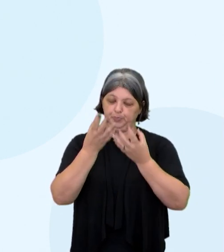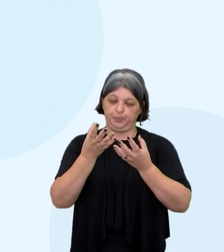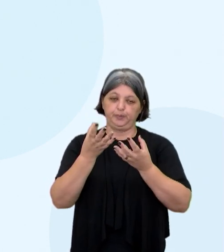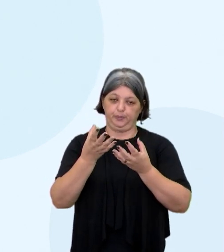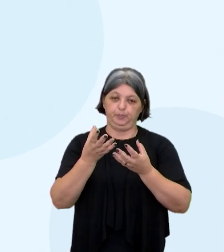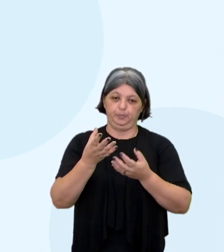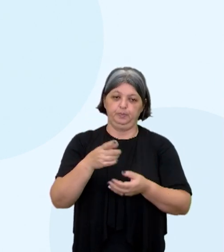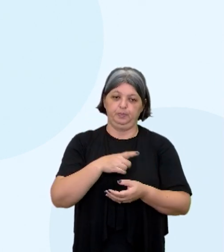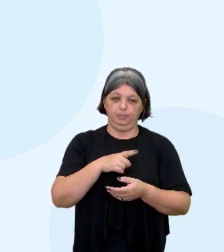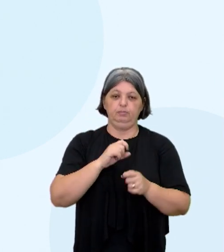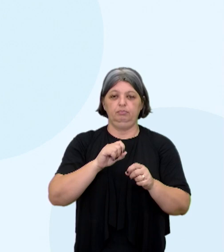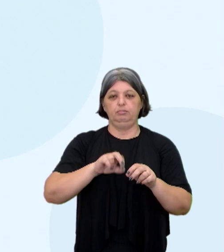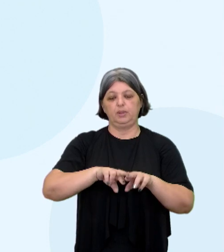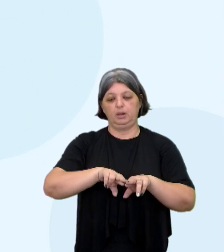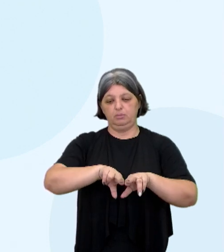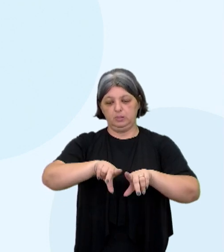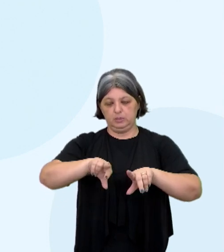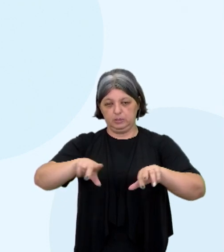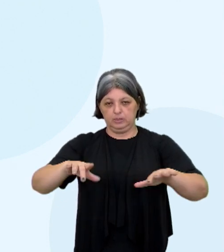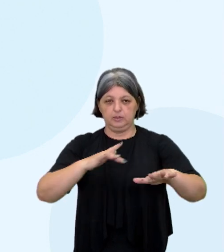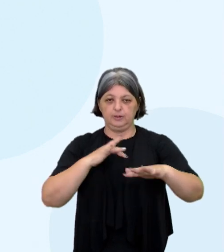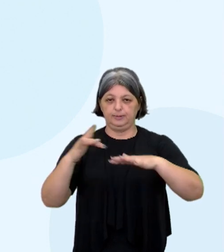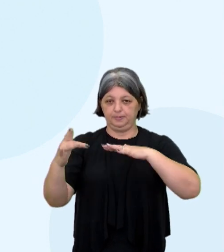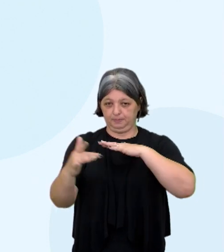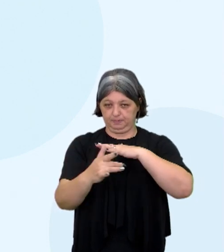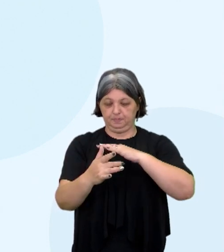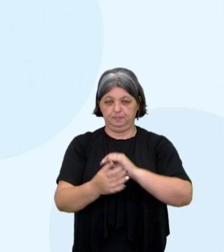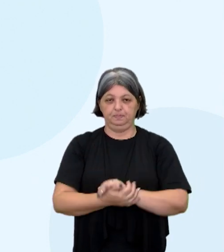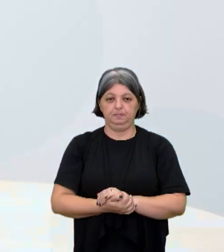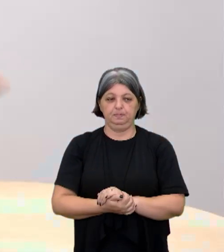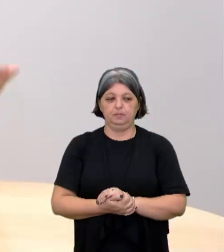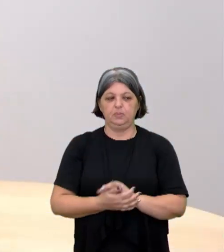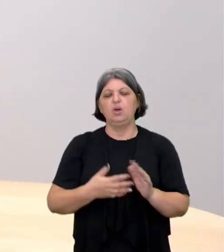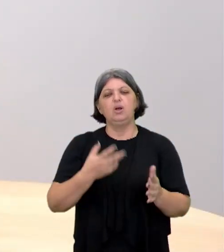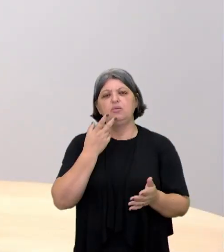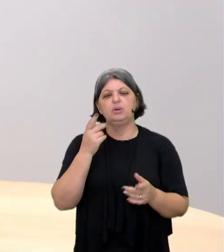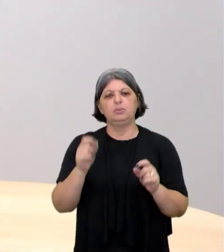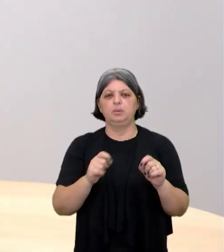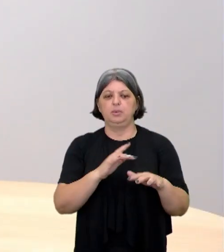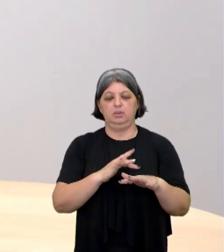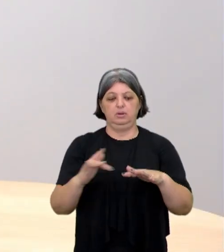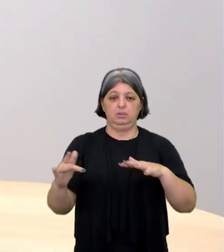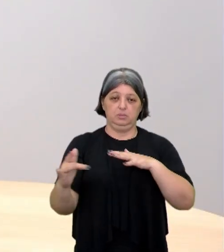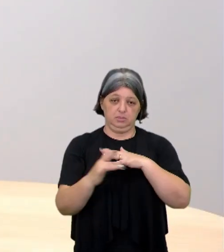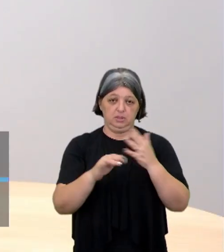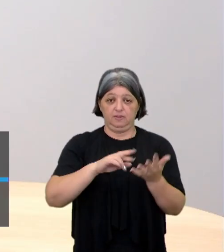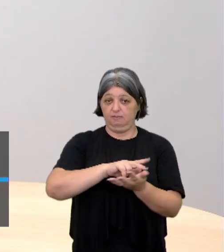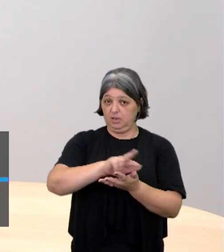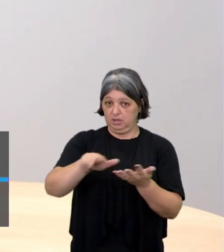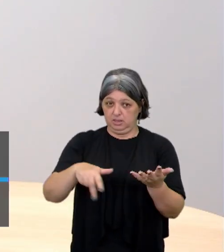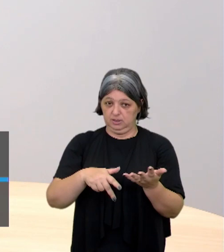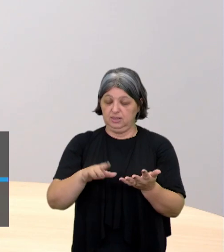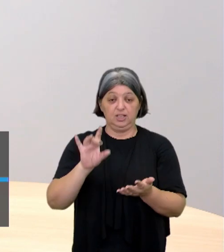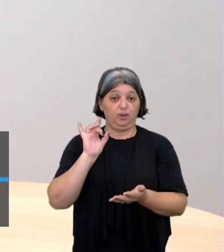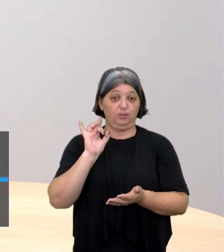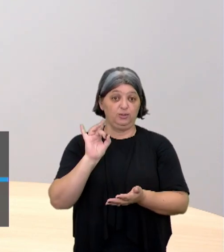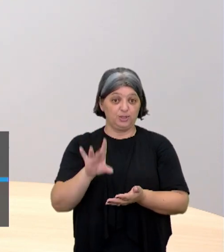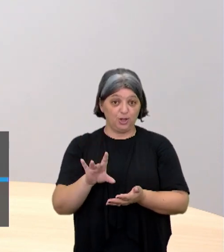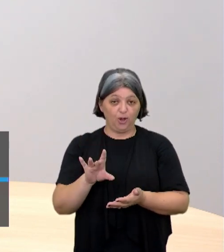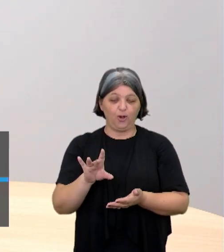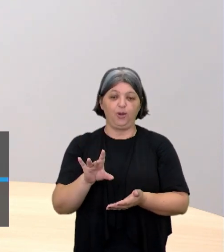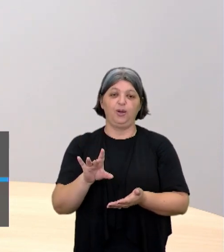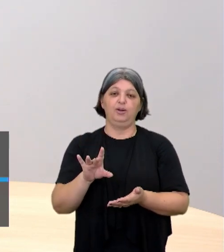disponíveis em diferentes mídias. Quando a gente fala em diferentes mídias, não se enganem, a gente não está falando só assim